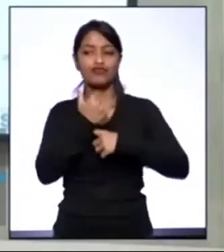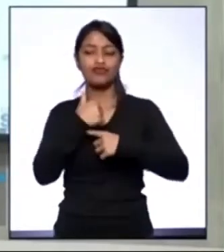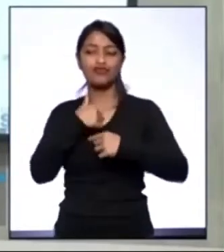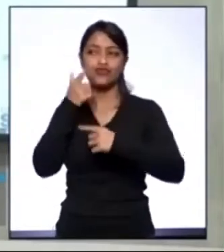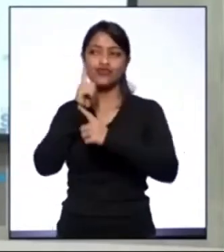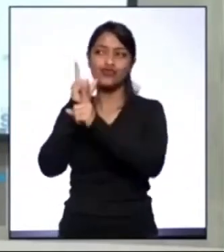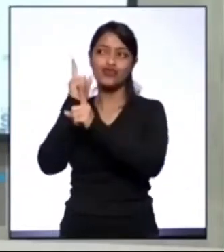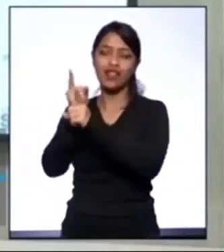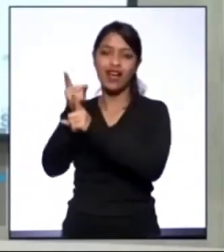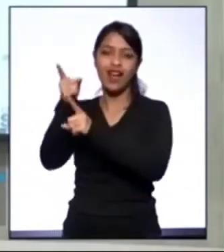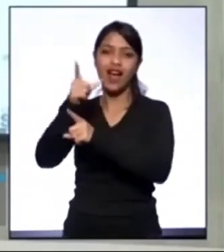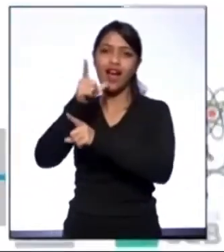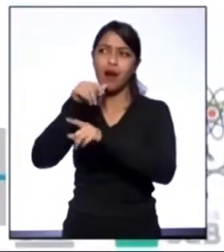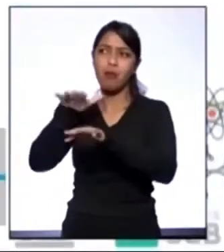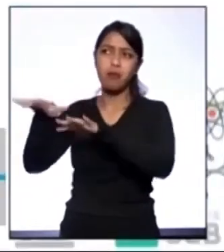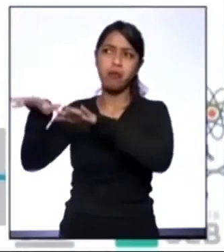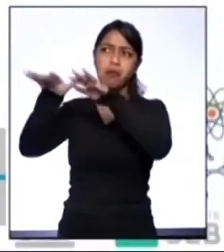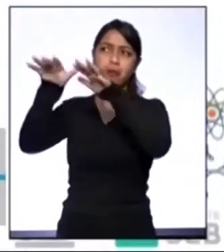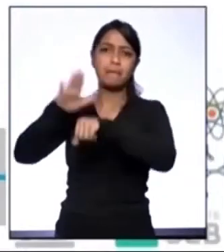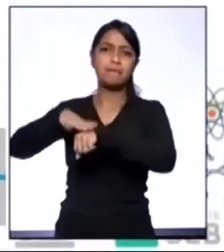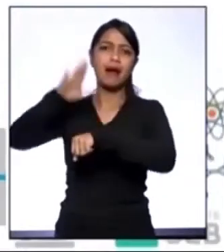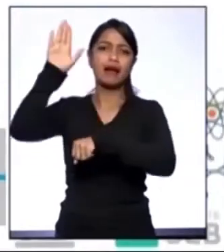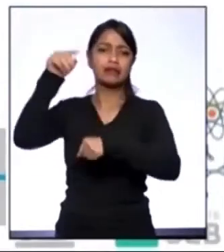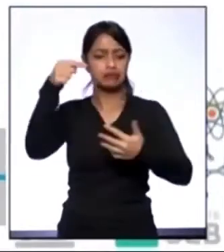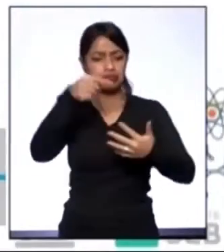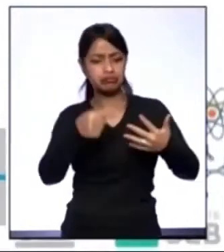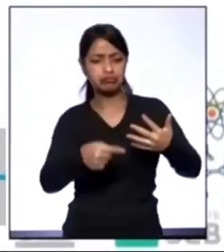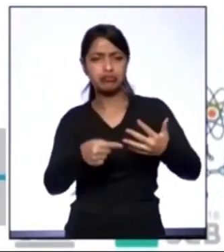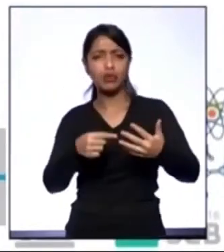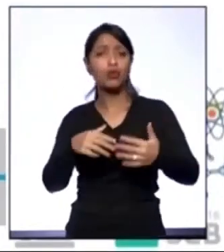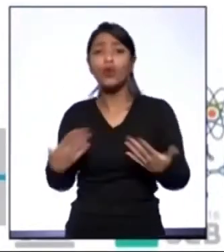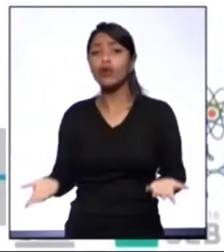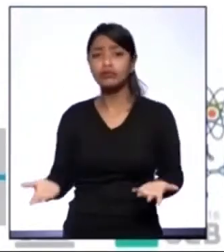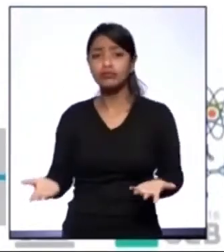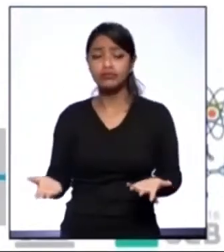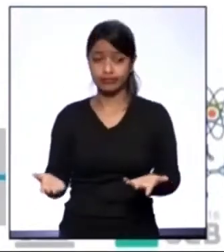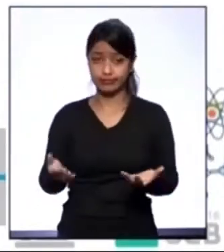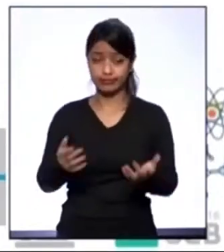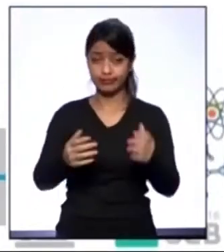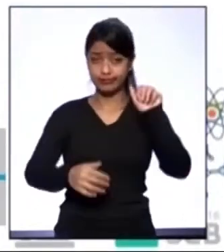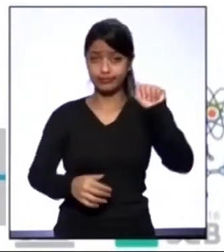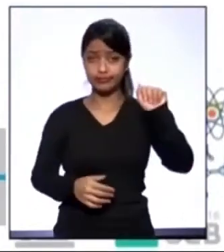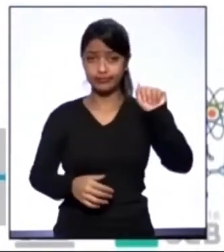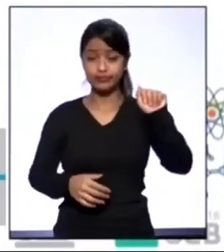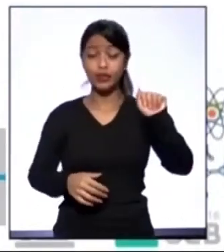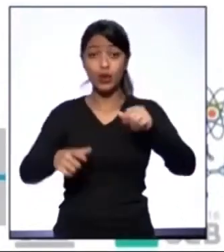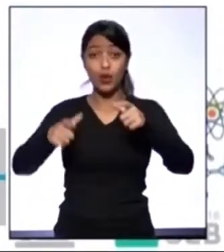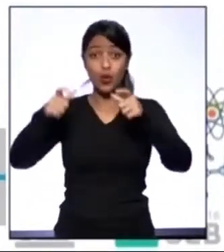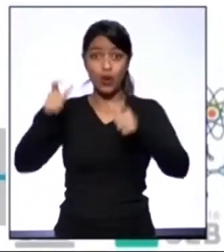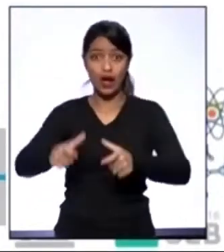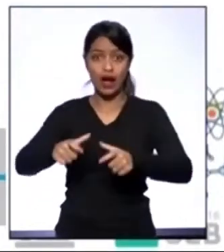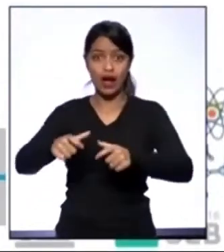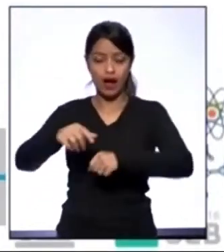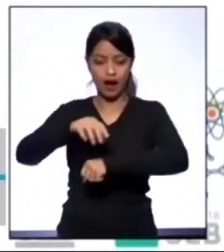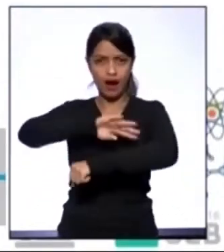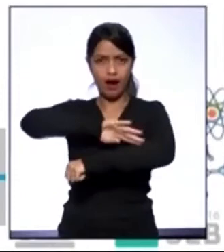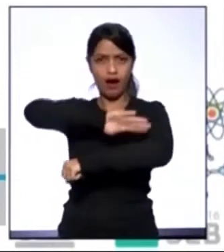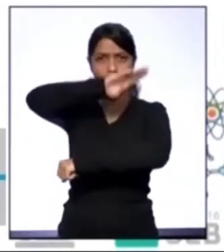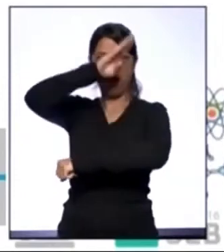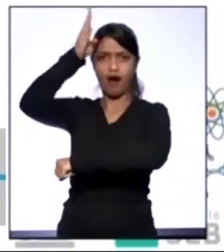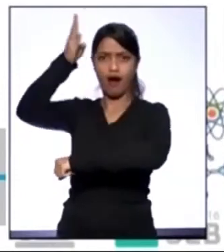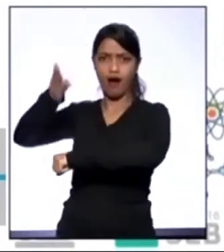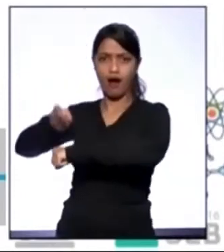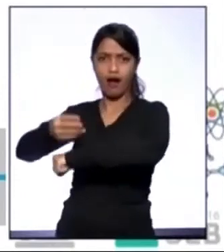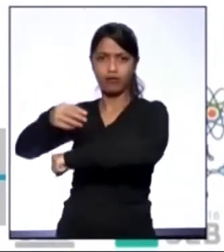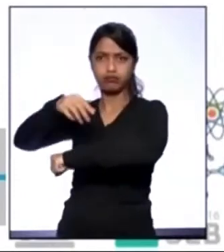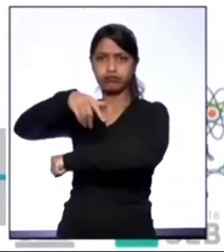nessa região? É a altitude do terreno? Galera, não foi isso que o enunciado disse. O enunciado não faz